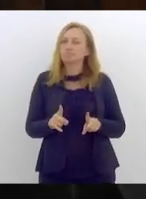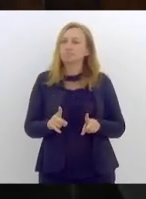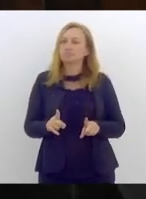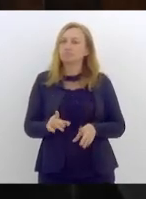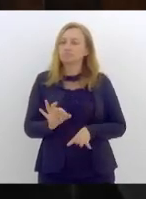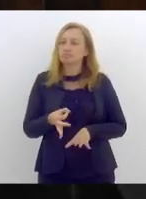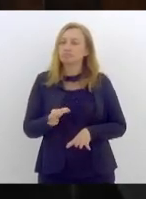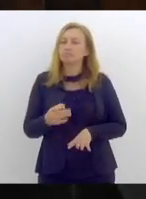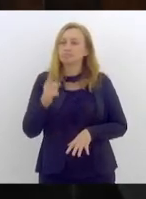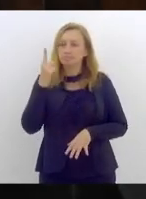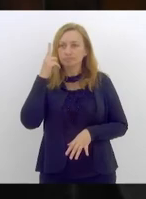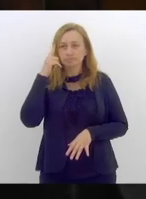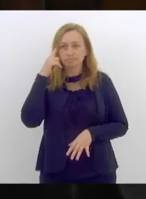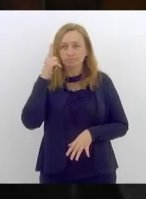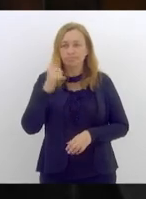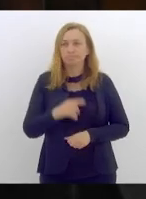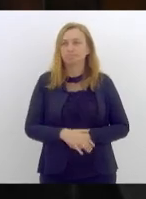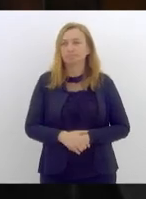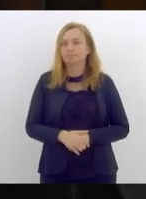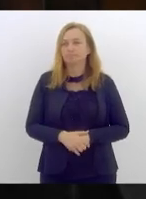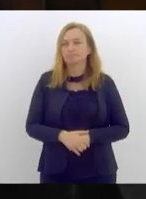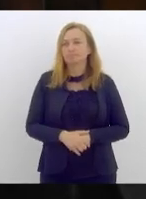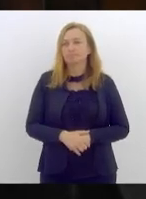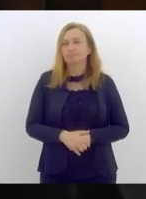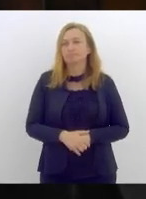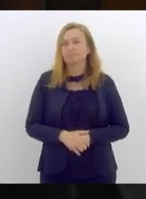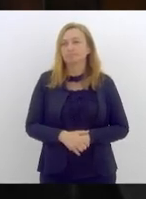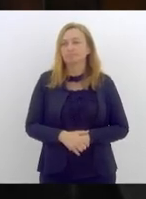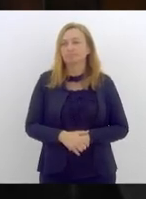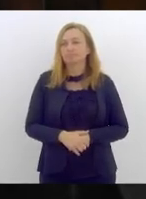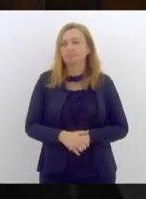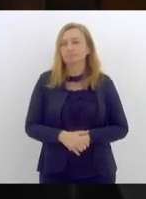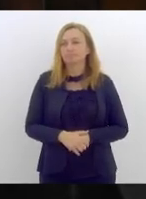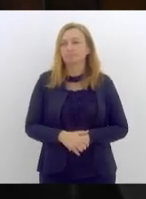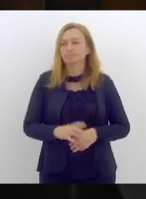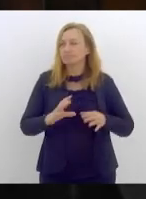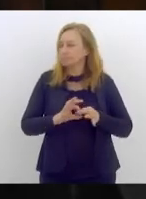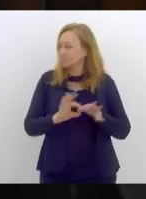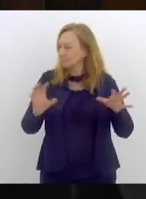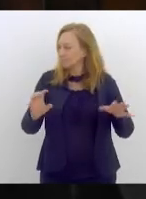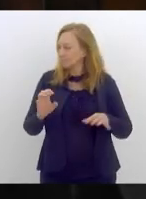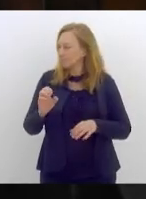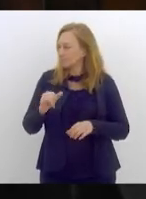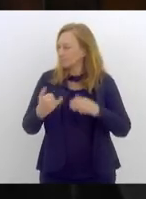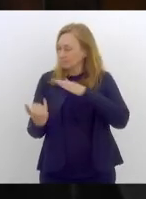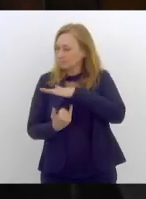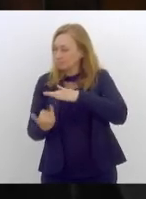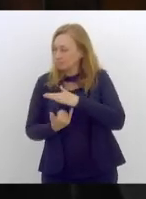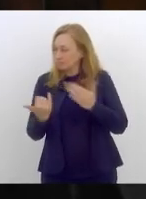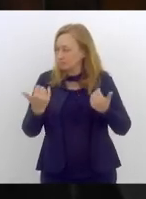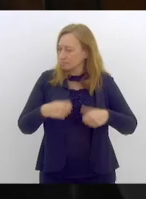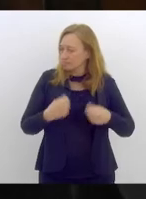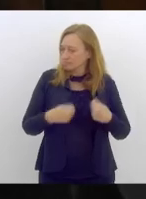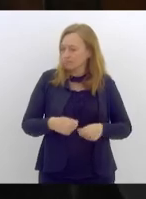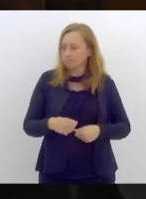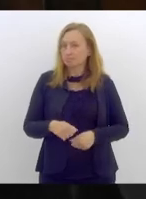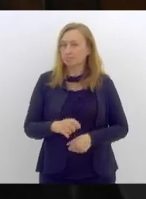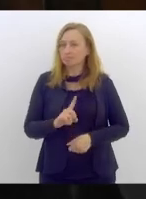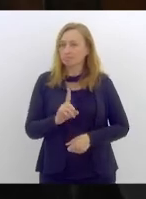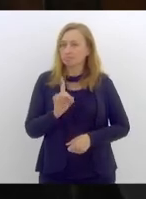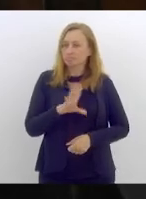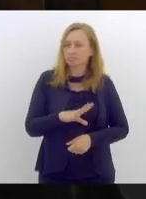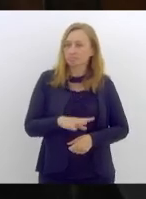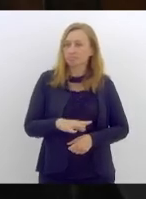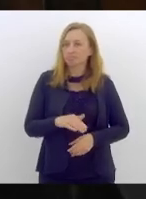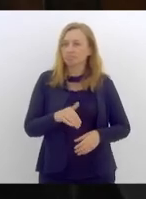majoritariamente também penso que essa estabilidade institucional de que precisamos permanentemente não apenas nas